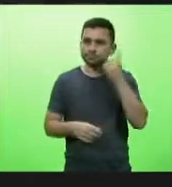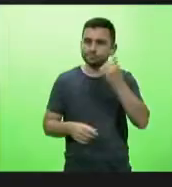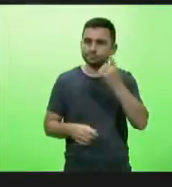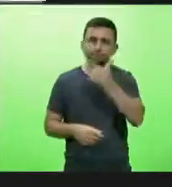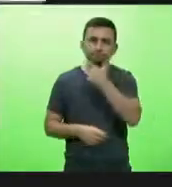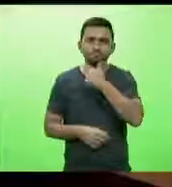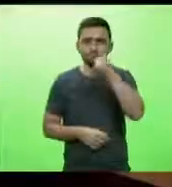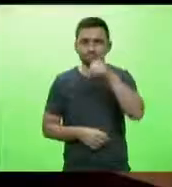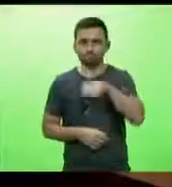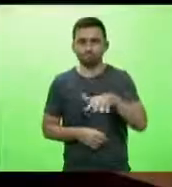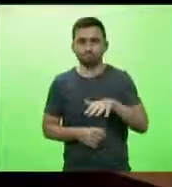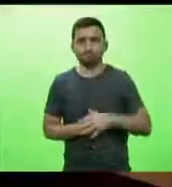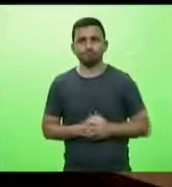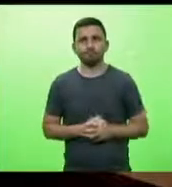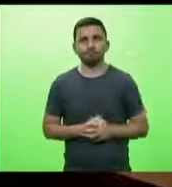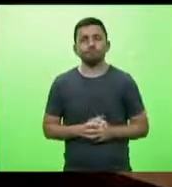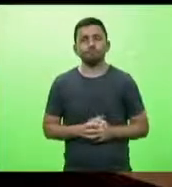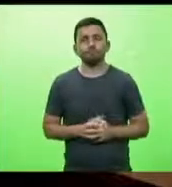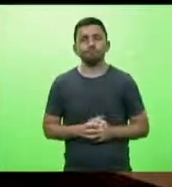deputadas.